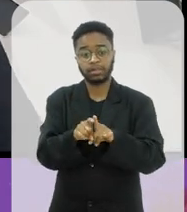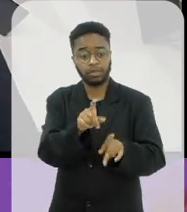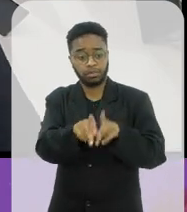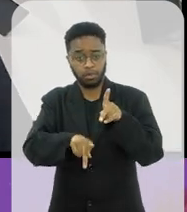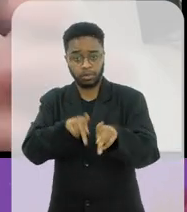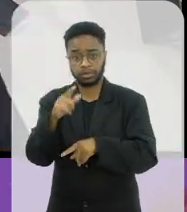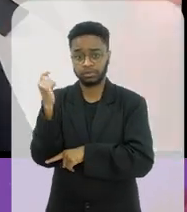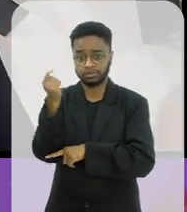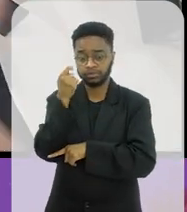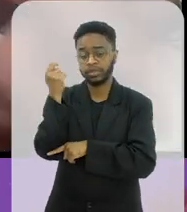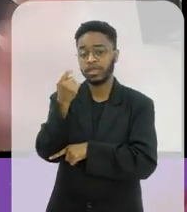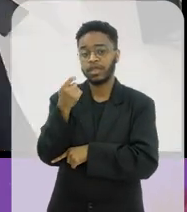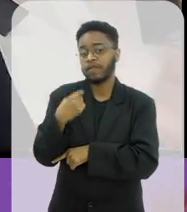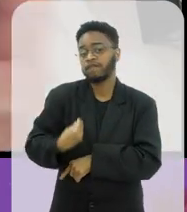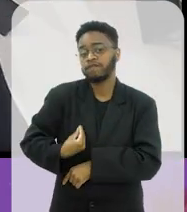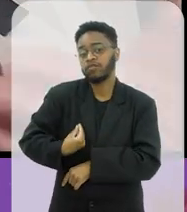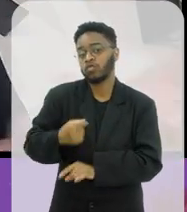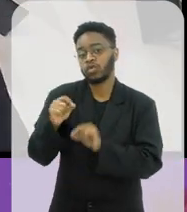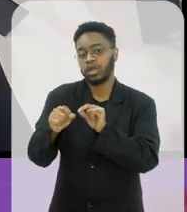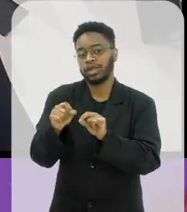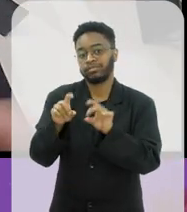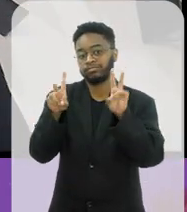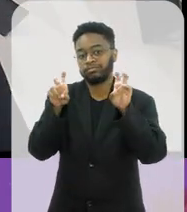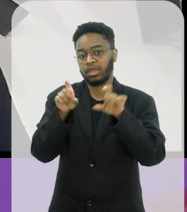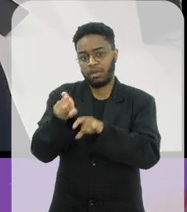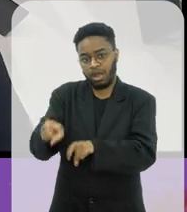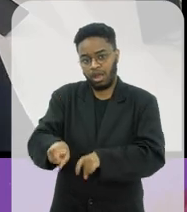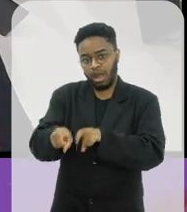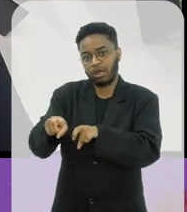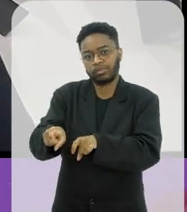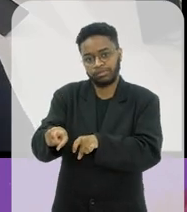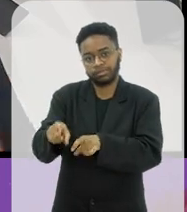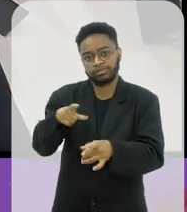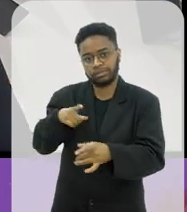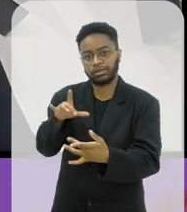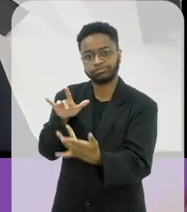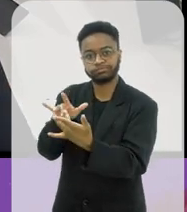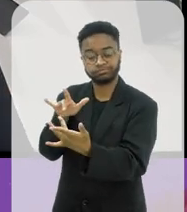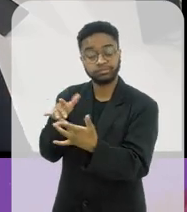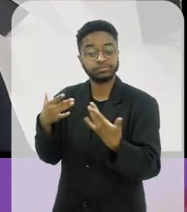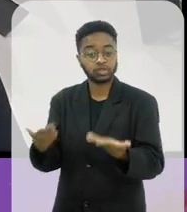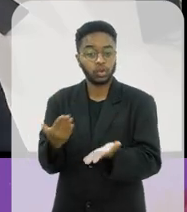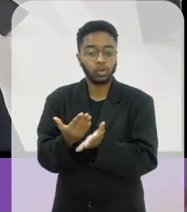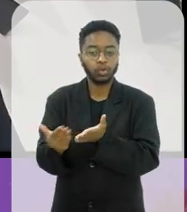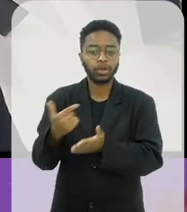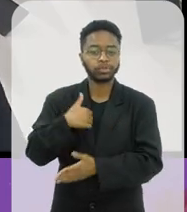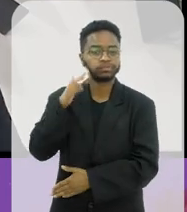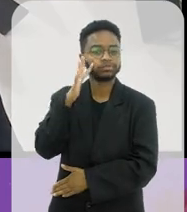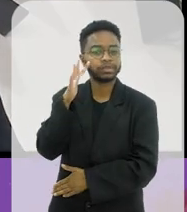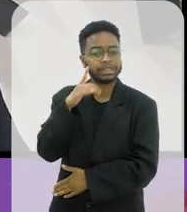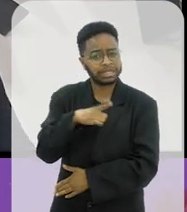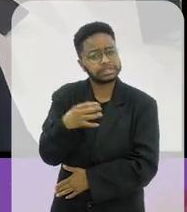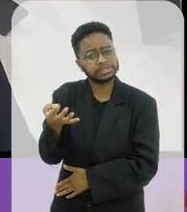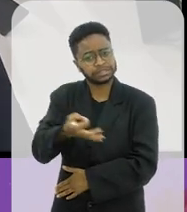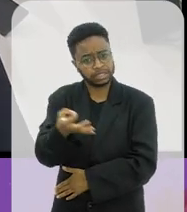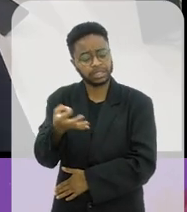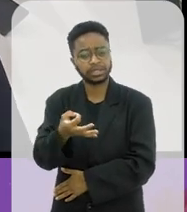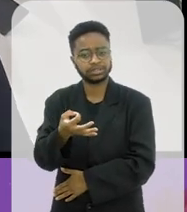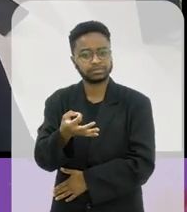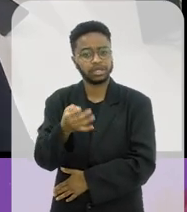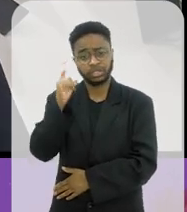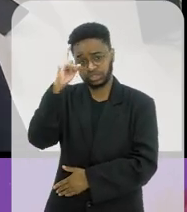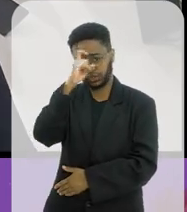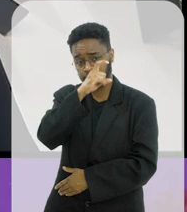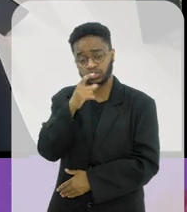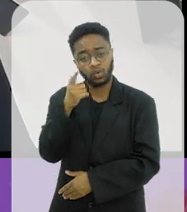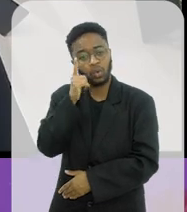vive muito de uma coisa chamada agropecuária. Então, eu, no início, eu tinha certeza absoluta que